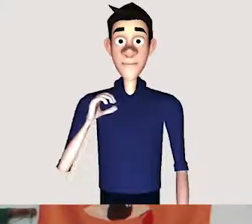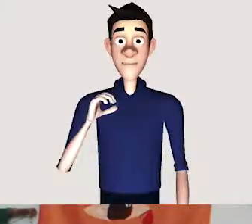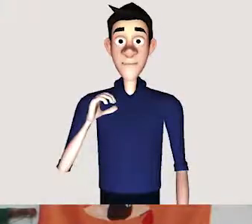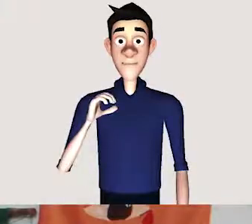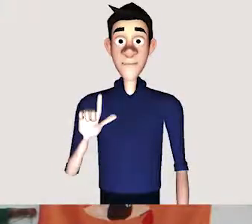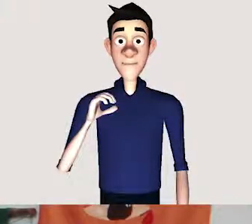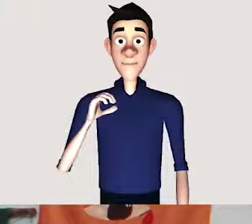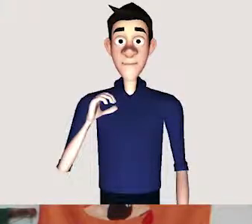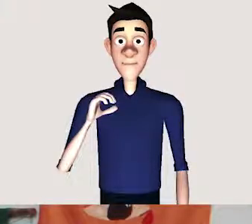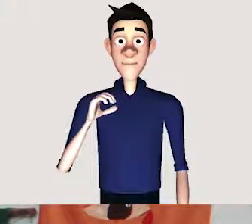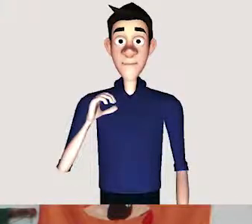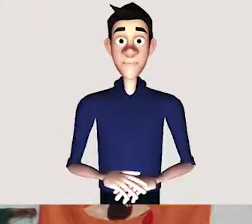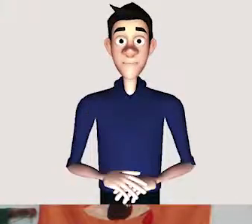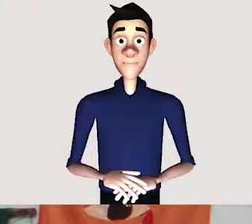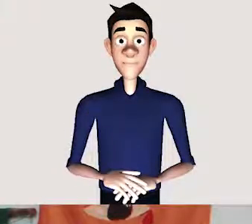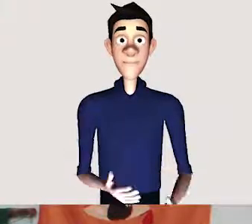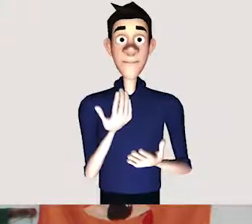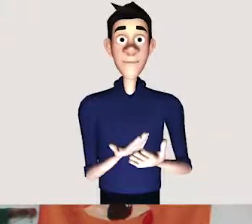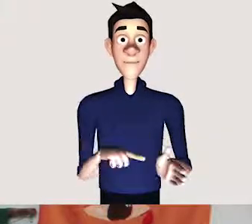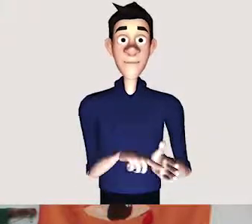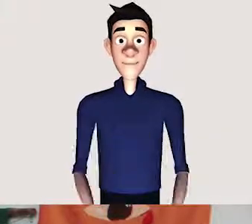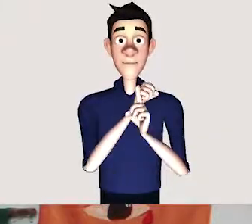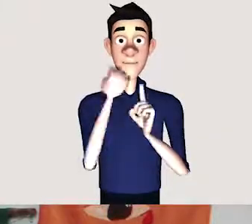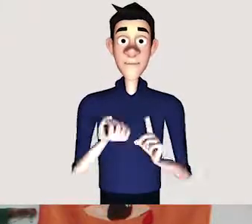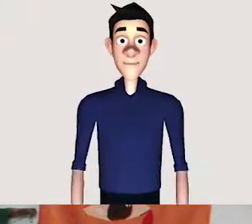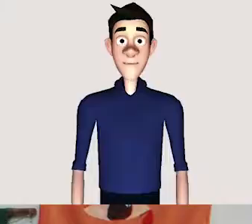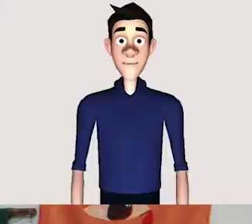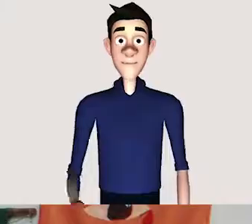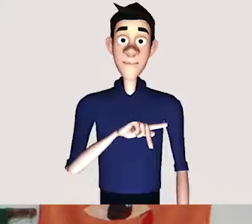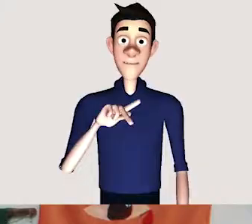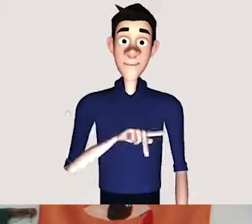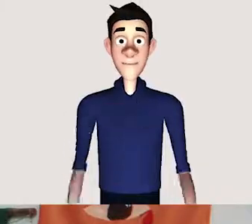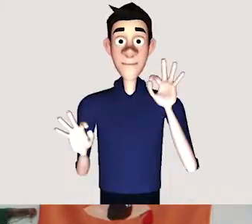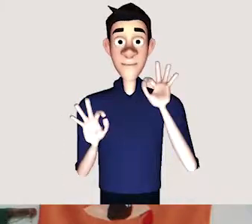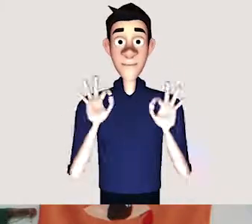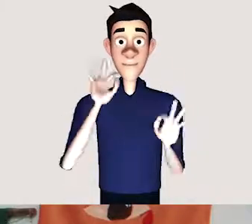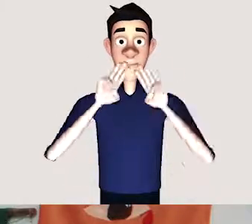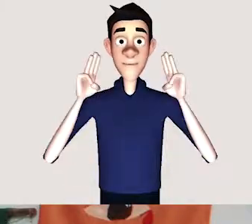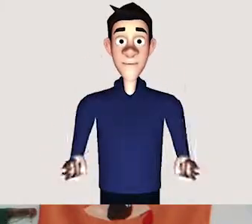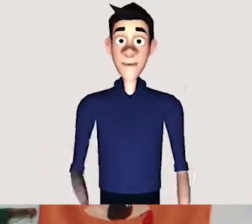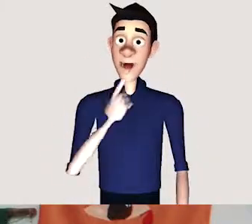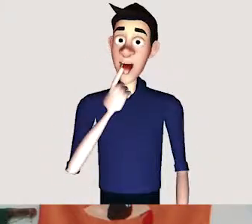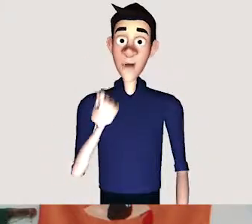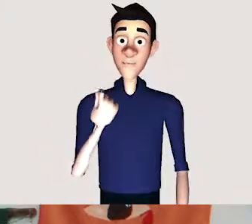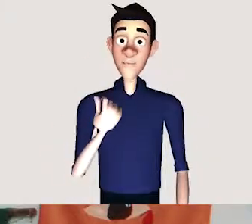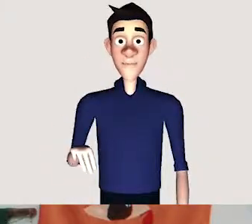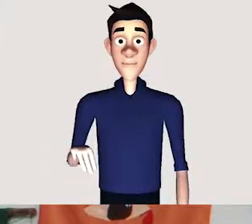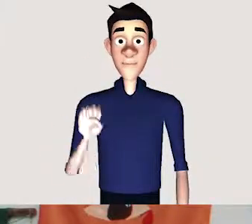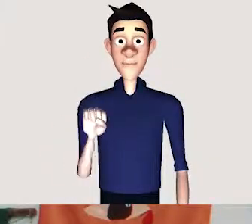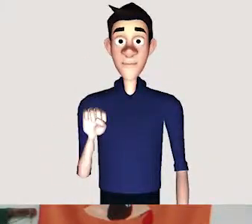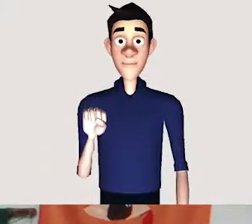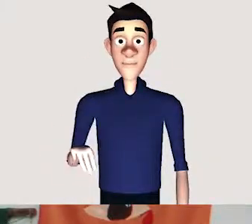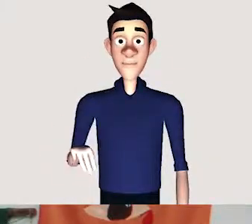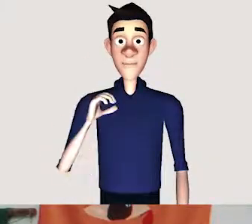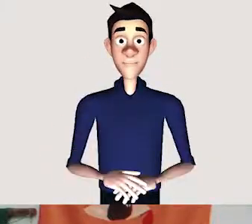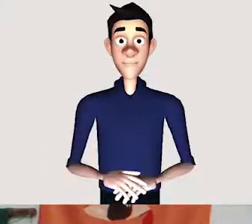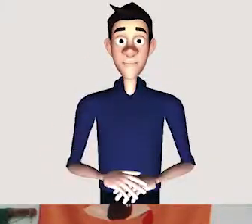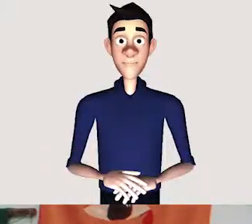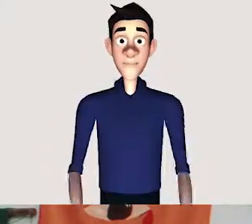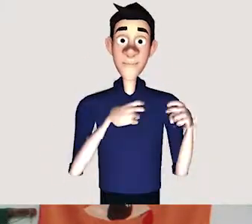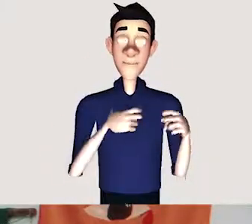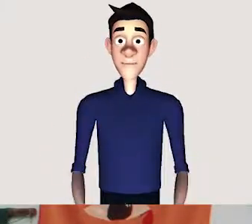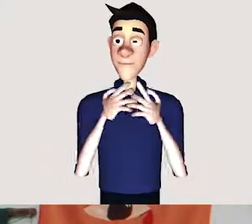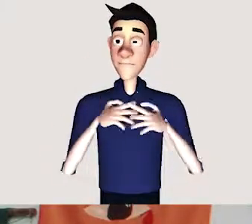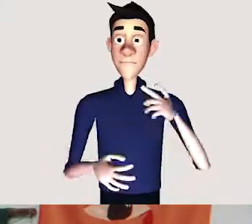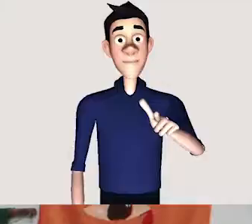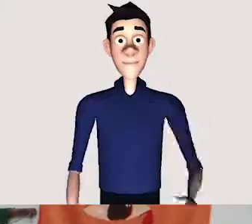museologia e gosto mesmo de perceber, de refletir e de praticar museus